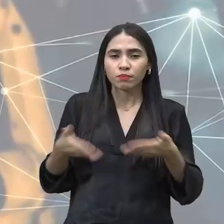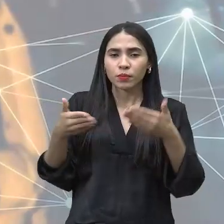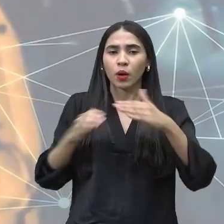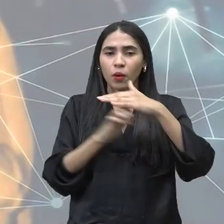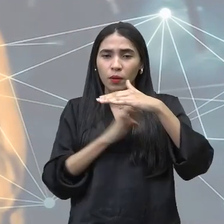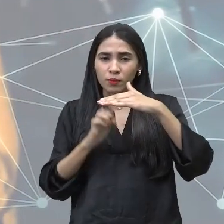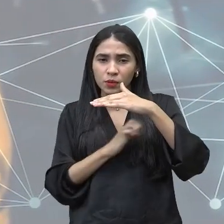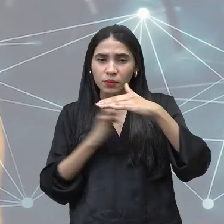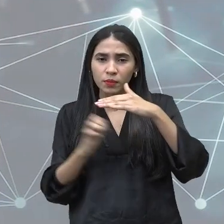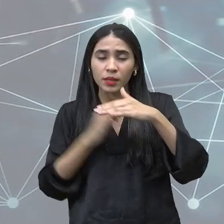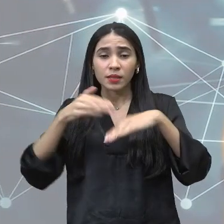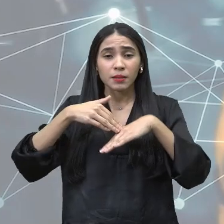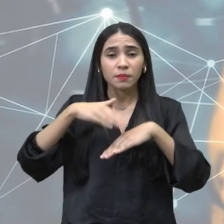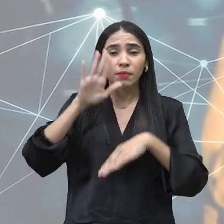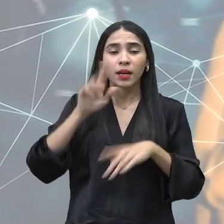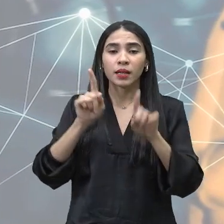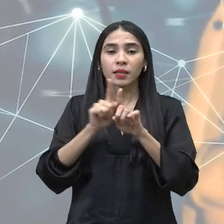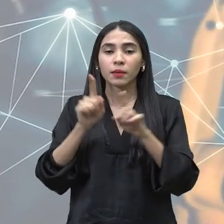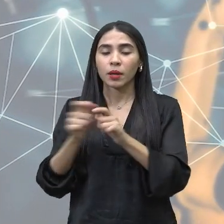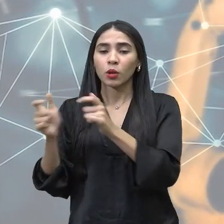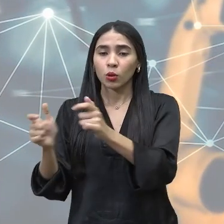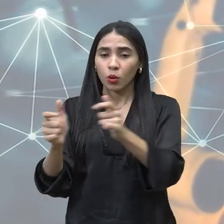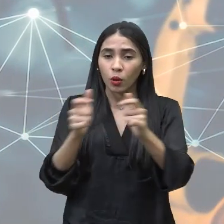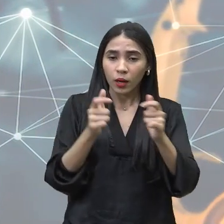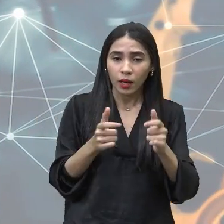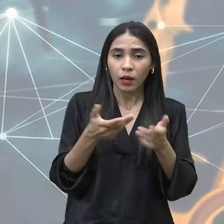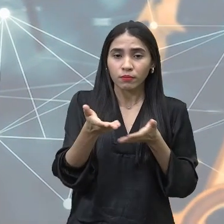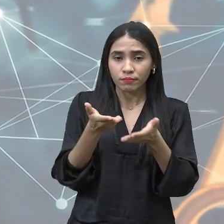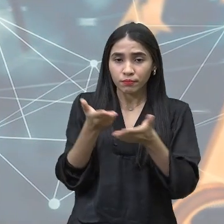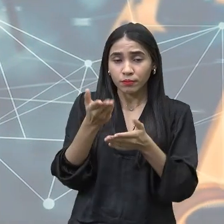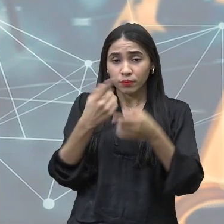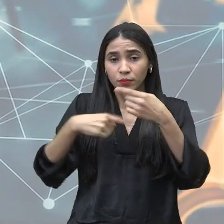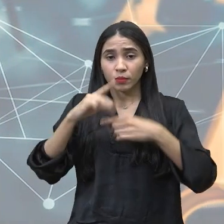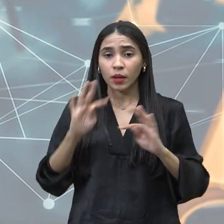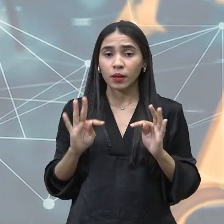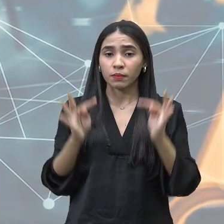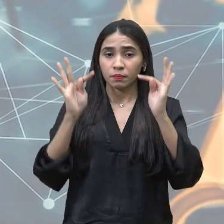industrial e cada vez mais pelos setores de serviços e inovação.